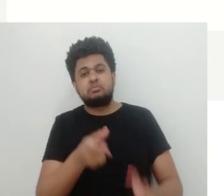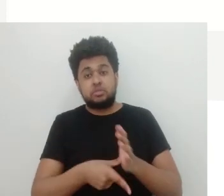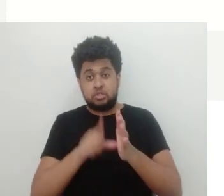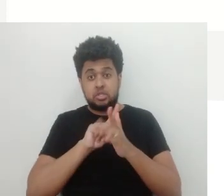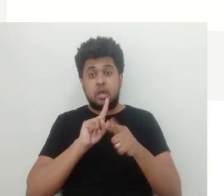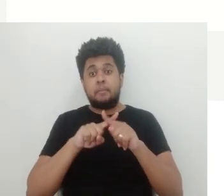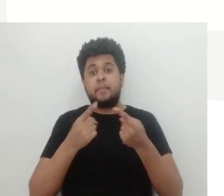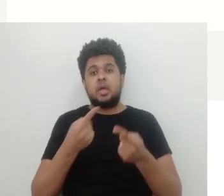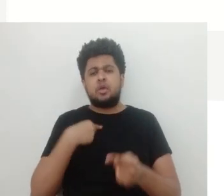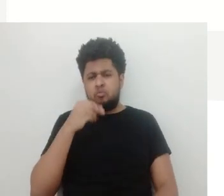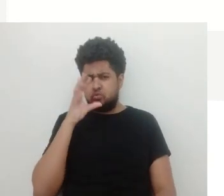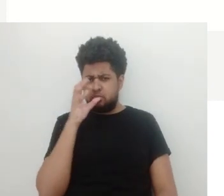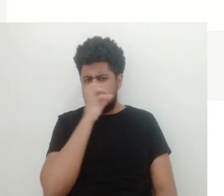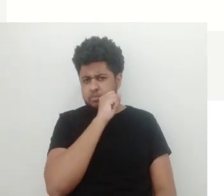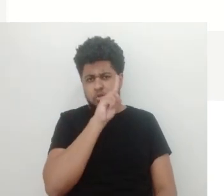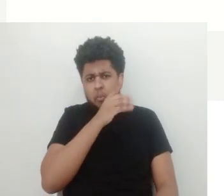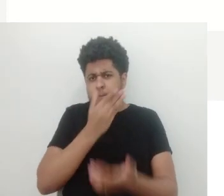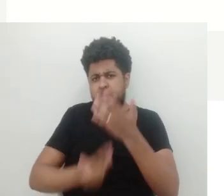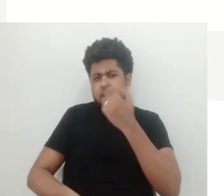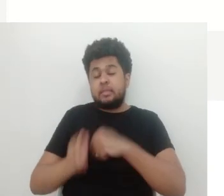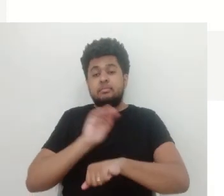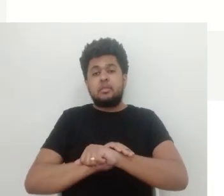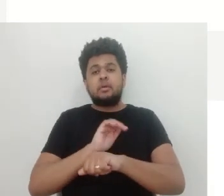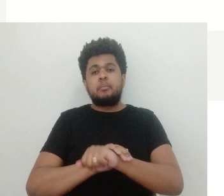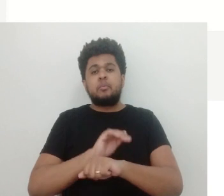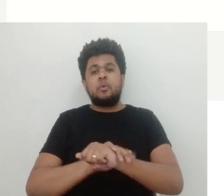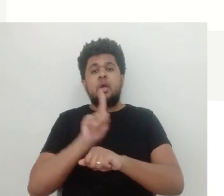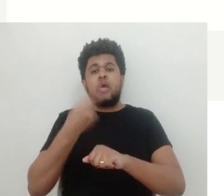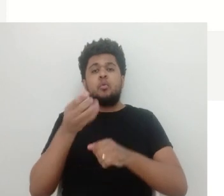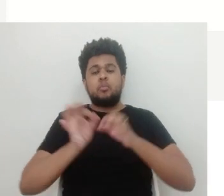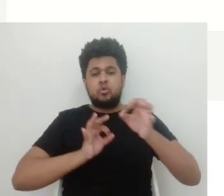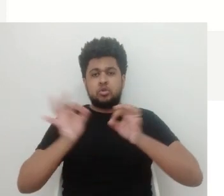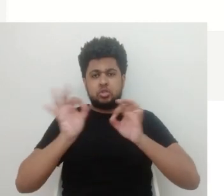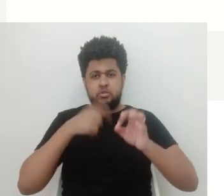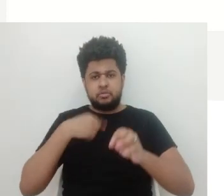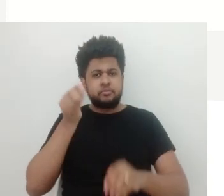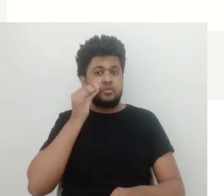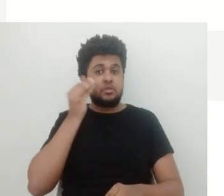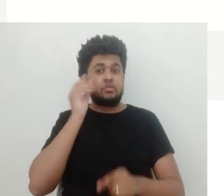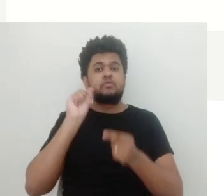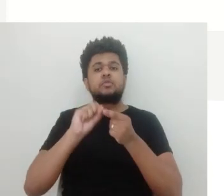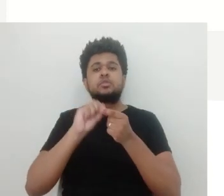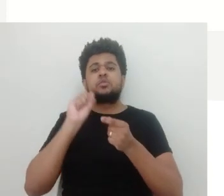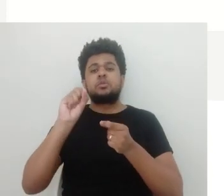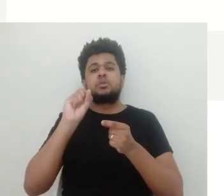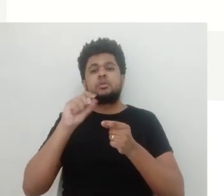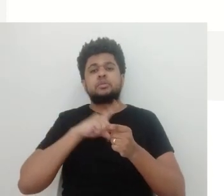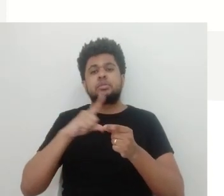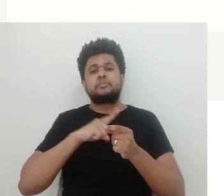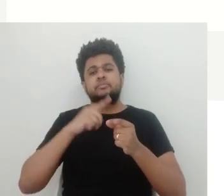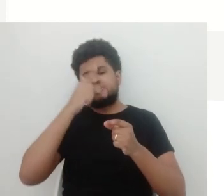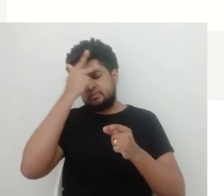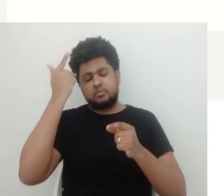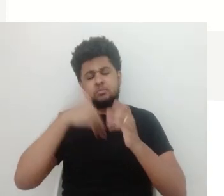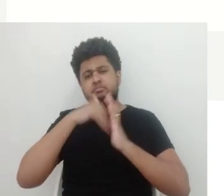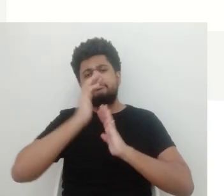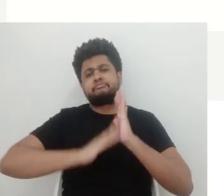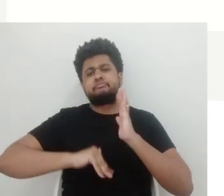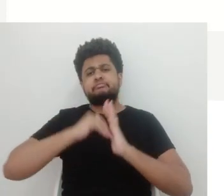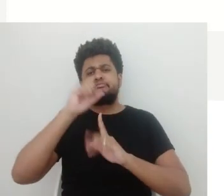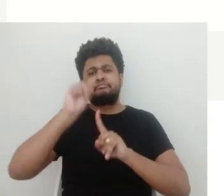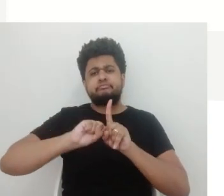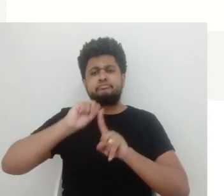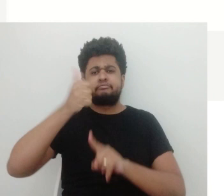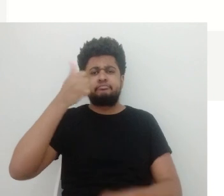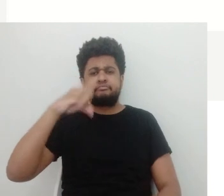América Latina, independentemente se fossem nascidos na América Latina ou se fossem europeus, viajantes na América Latina, além de